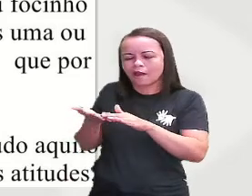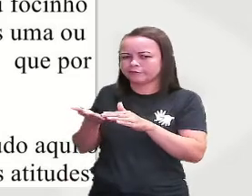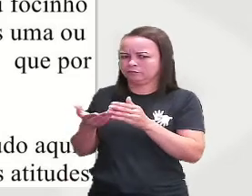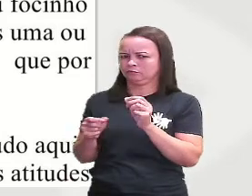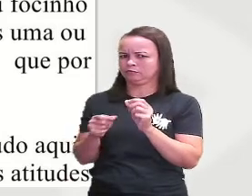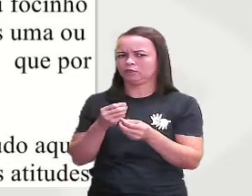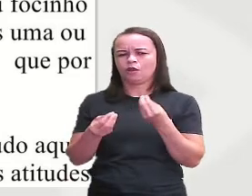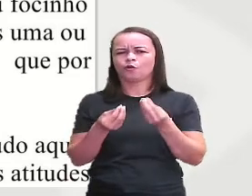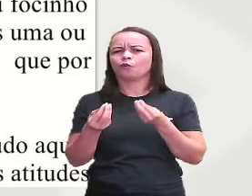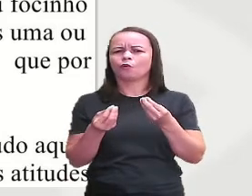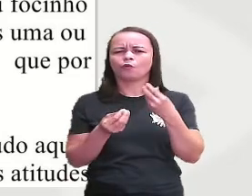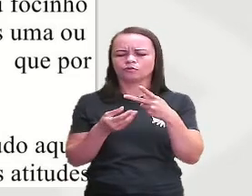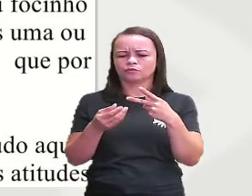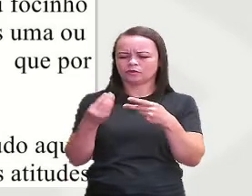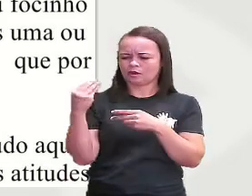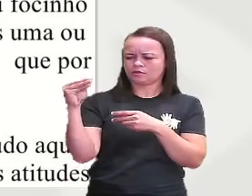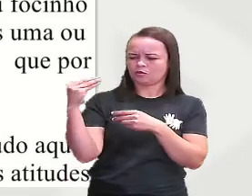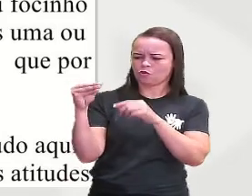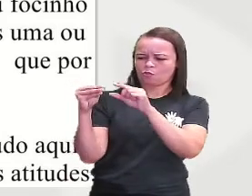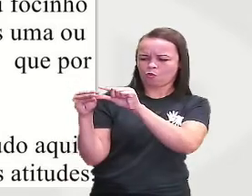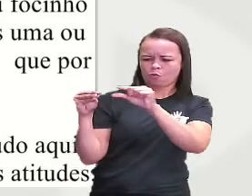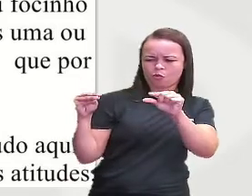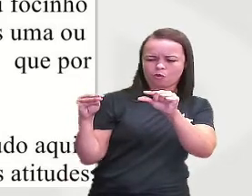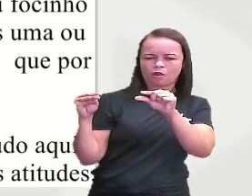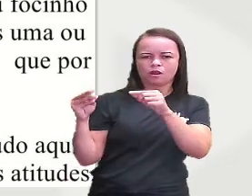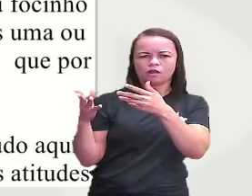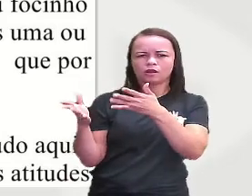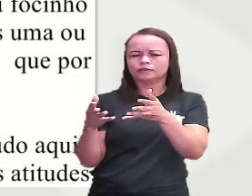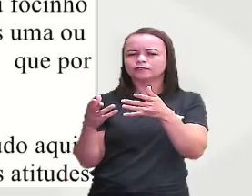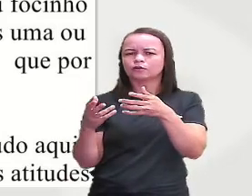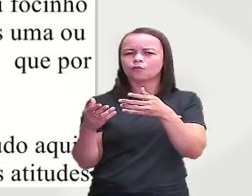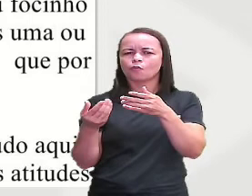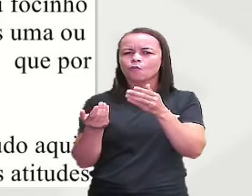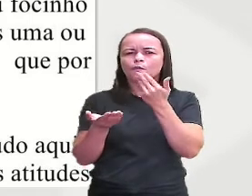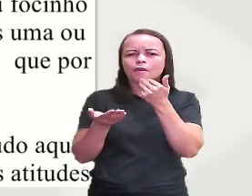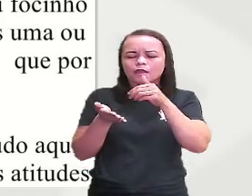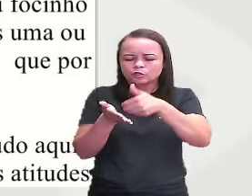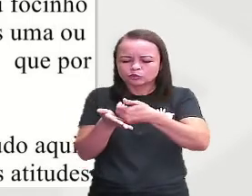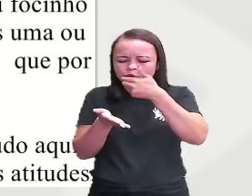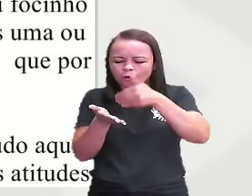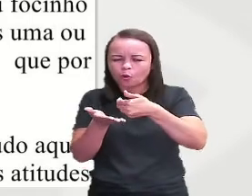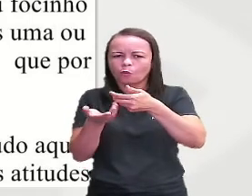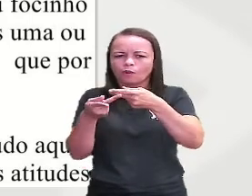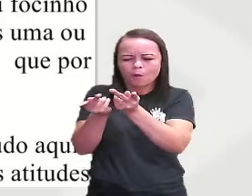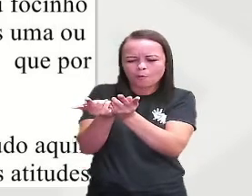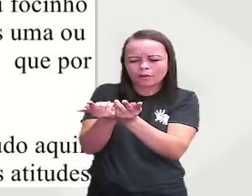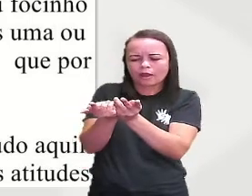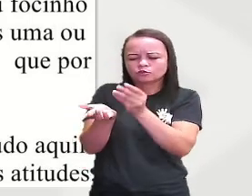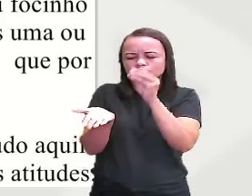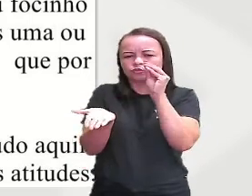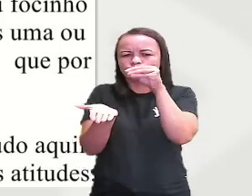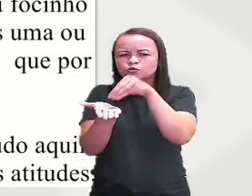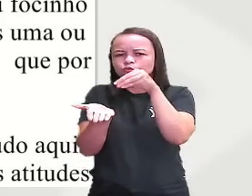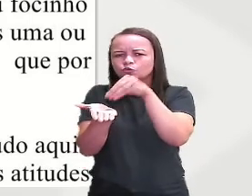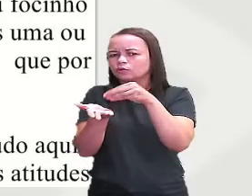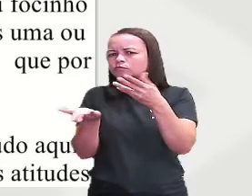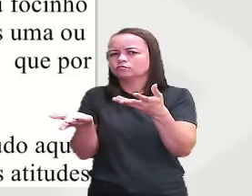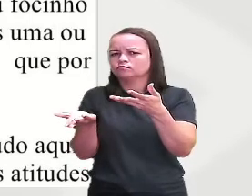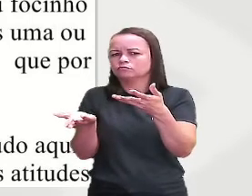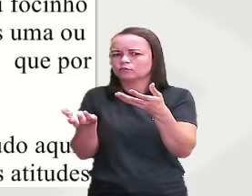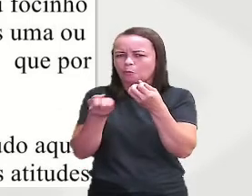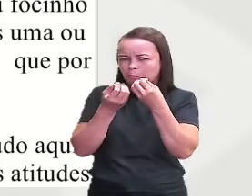a cegonha com esse enorme bico, tendo que comer sopa num prato raso. E aí, o que vocês acham? É